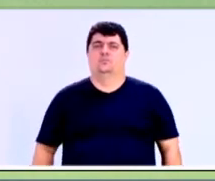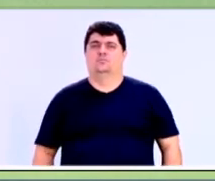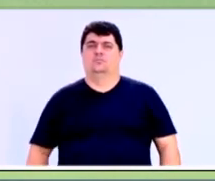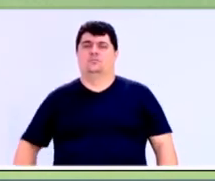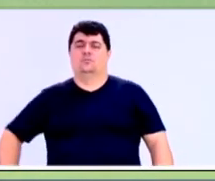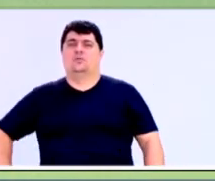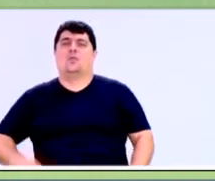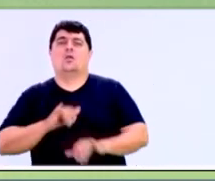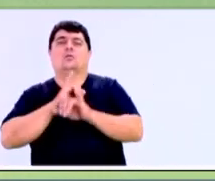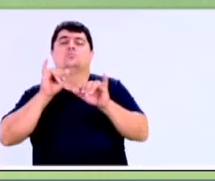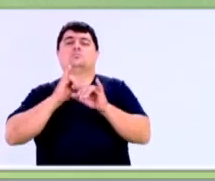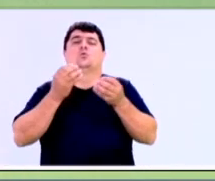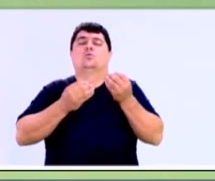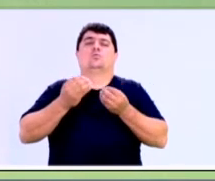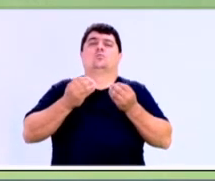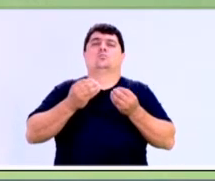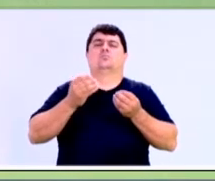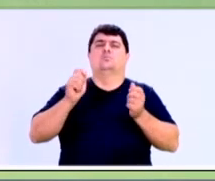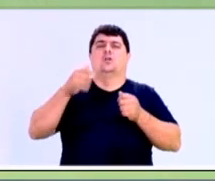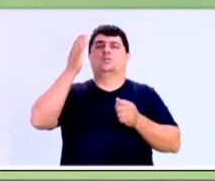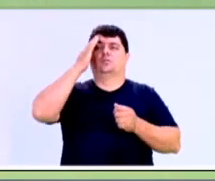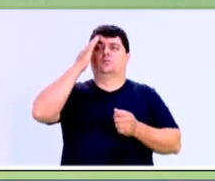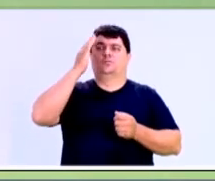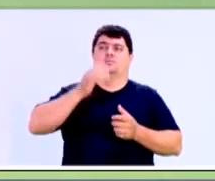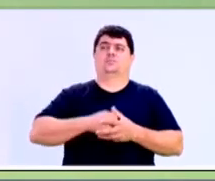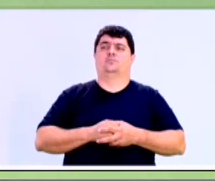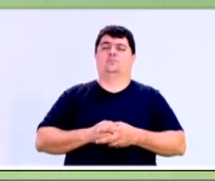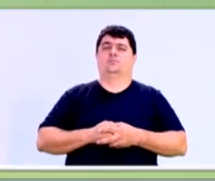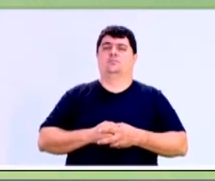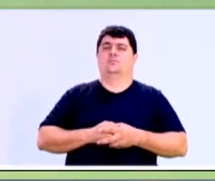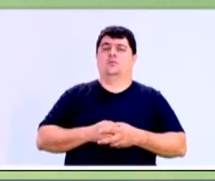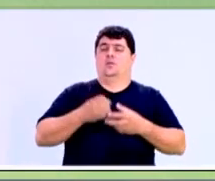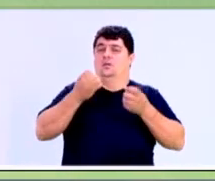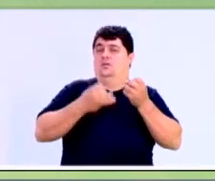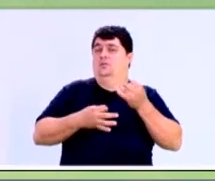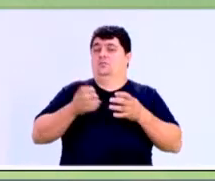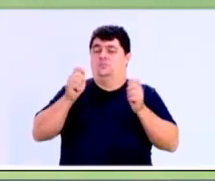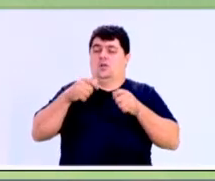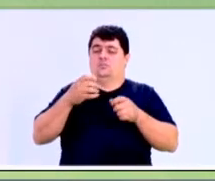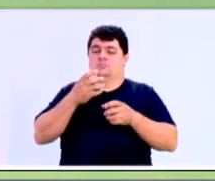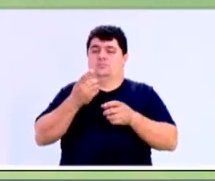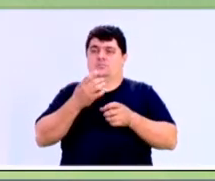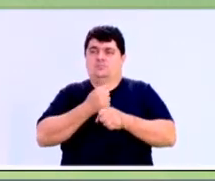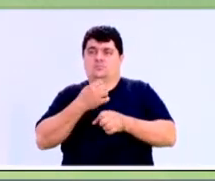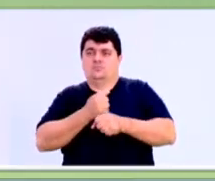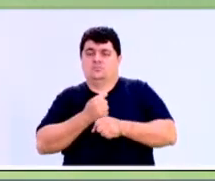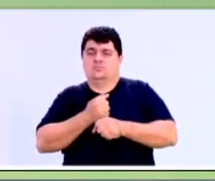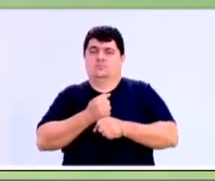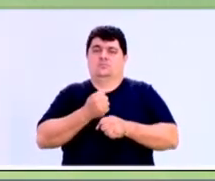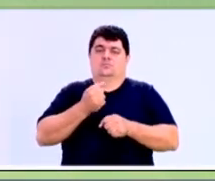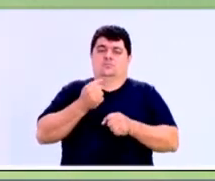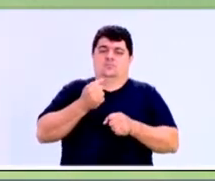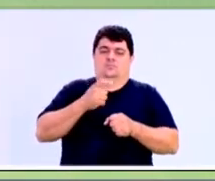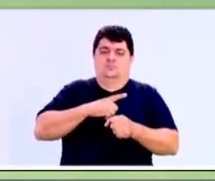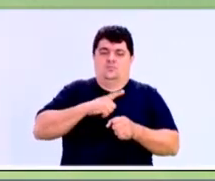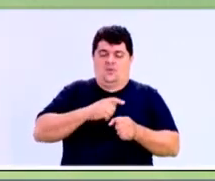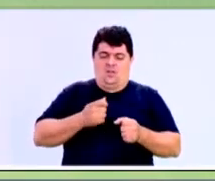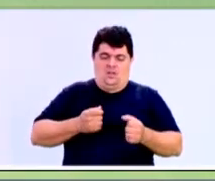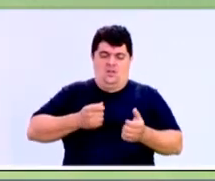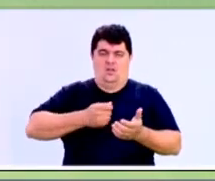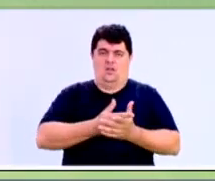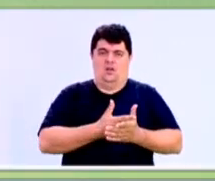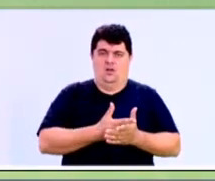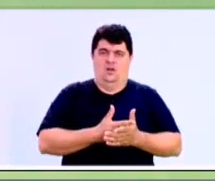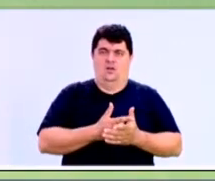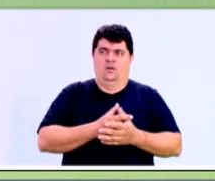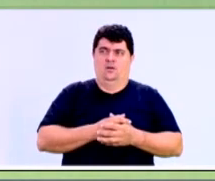consegue desenhar com o que a gente está falando até agora? A gente está falando que a gente consegue calcular o prazo entre a minha aquisição, a minha